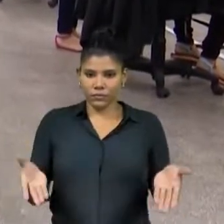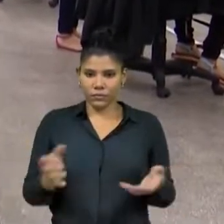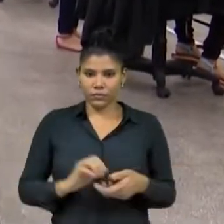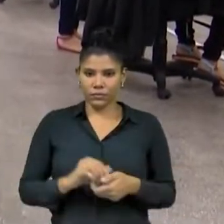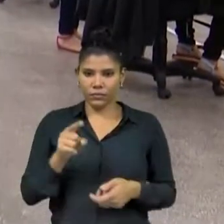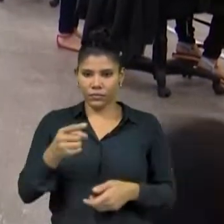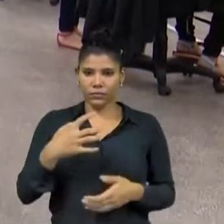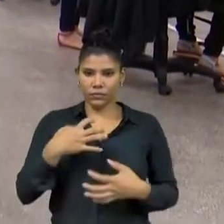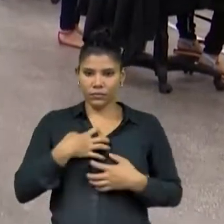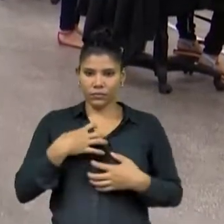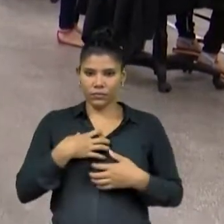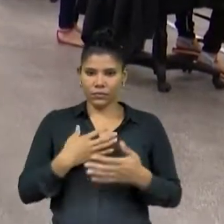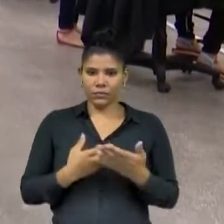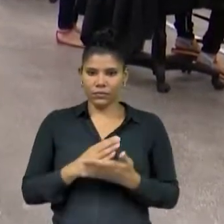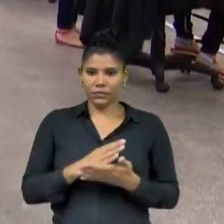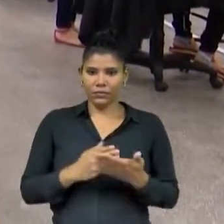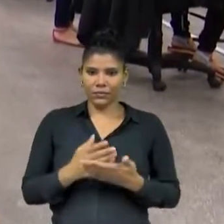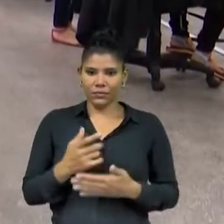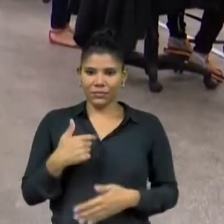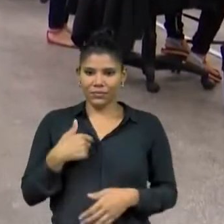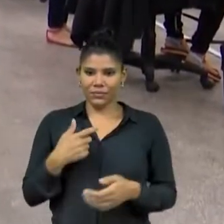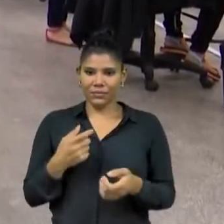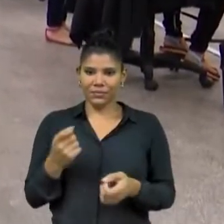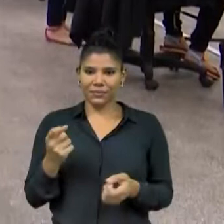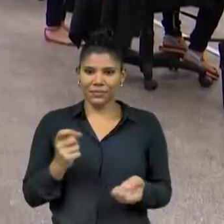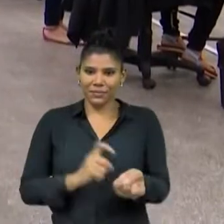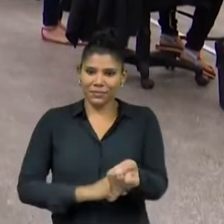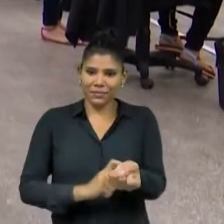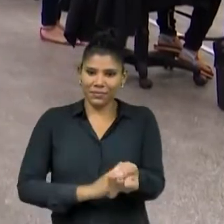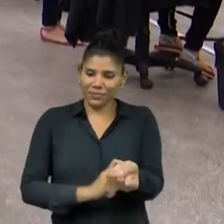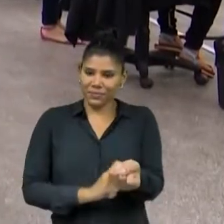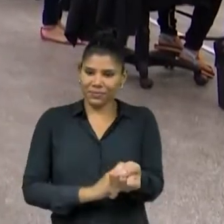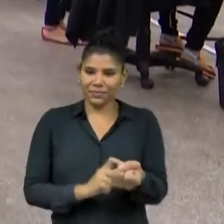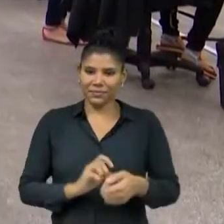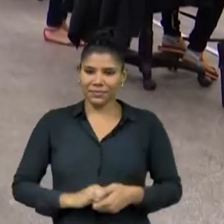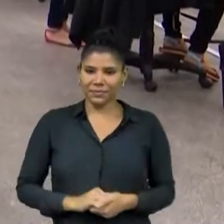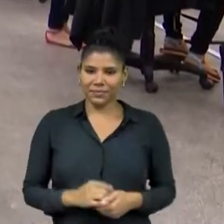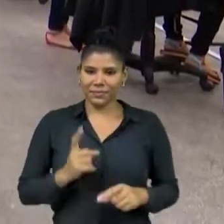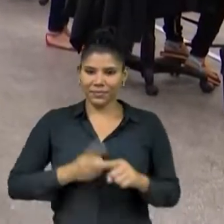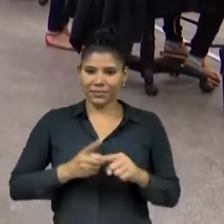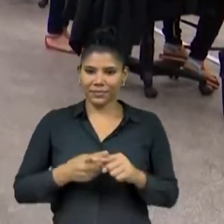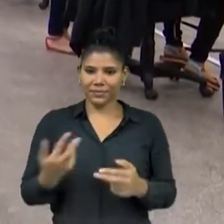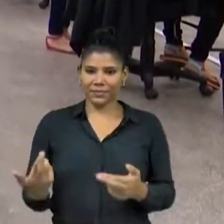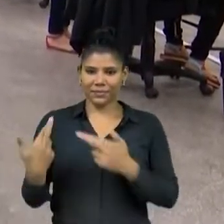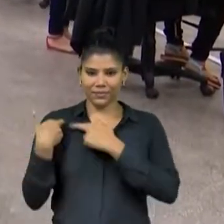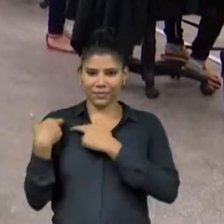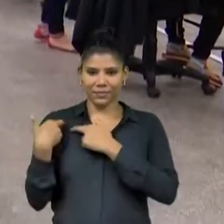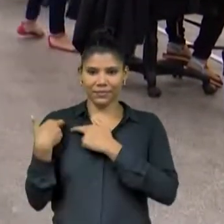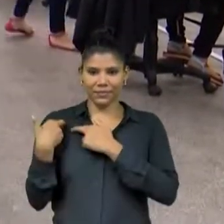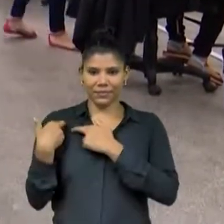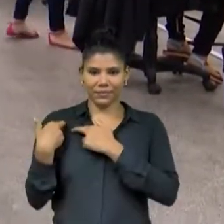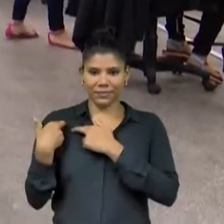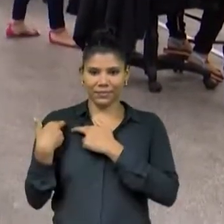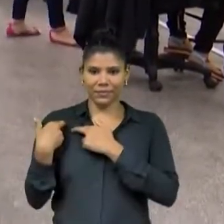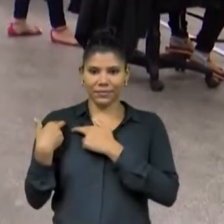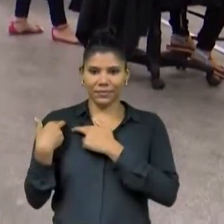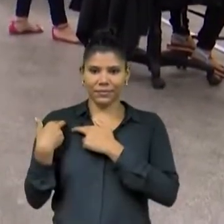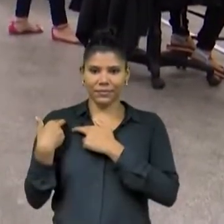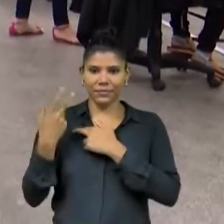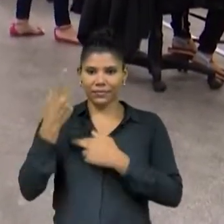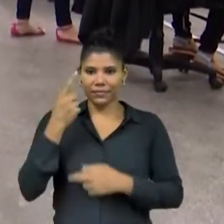para votar pela primeira vez? Ah, eu tô nervosa, porque é muita responsabilidade, né, em quem a gente vai